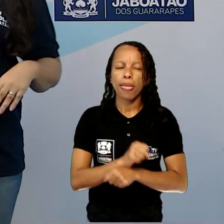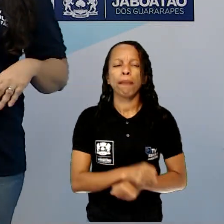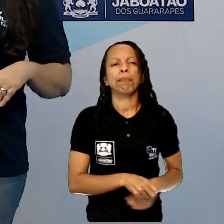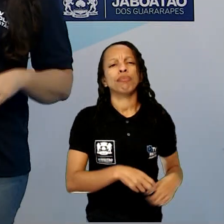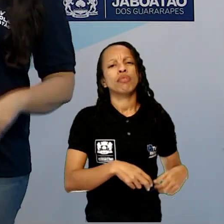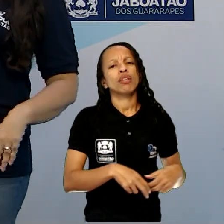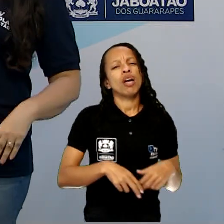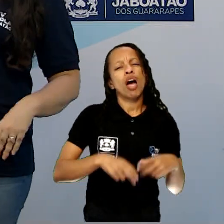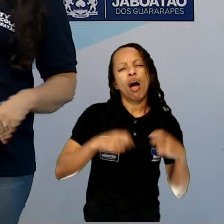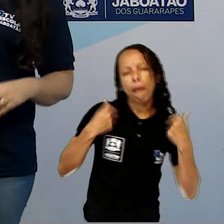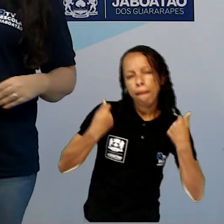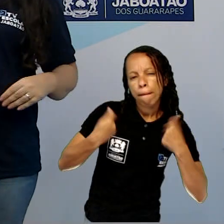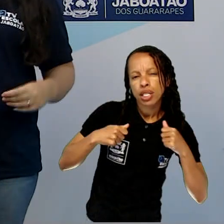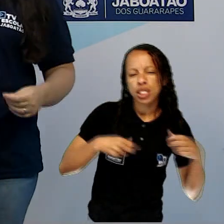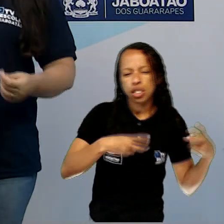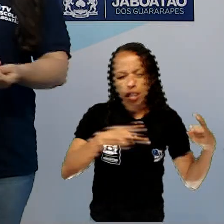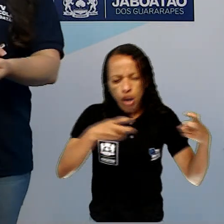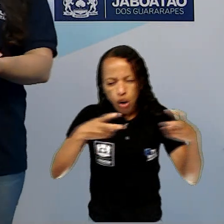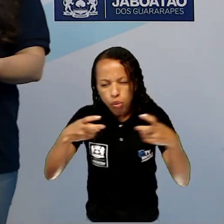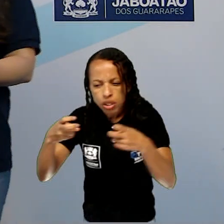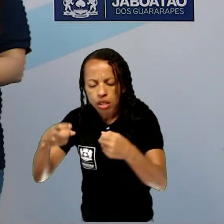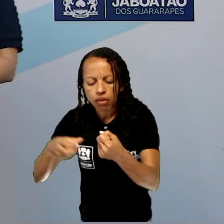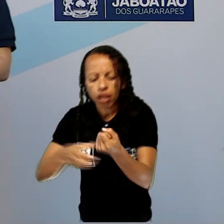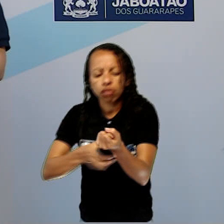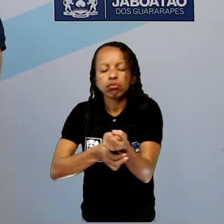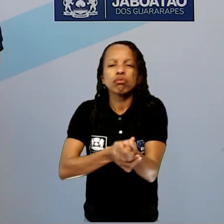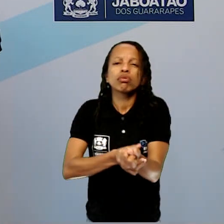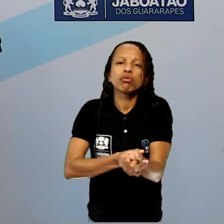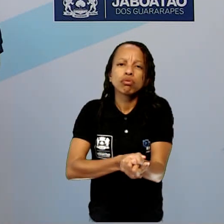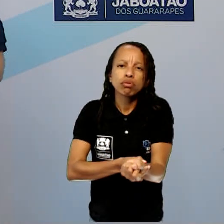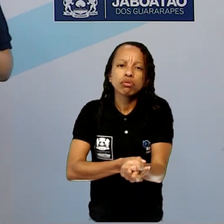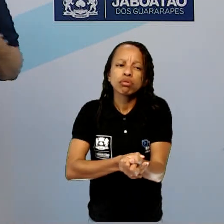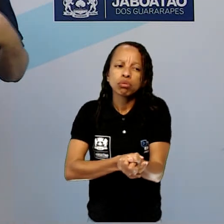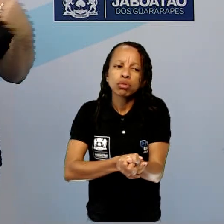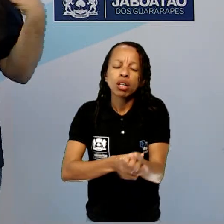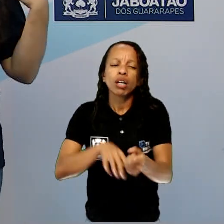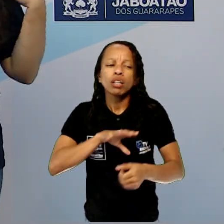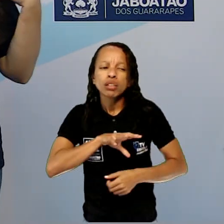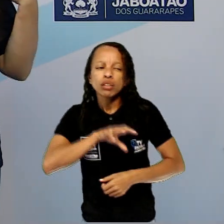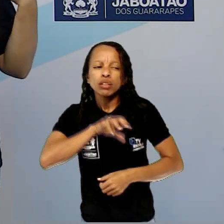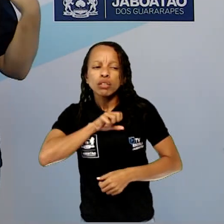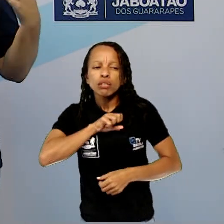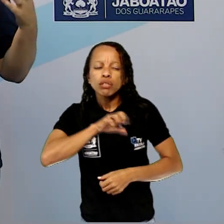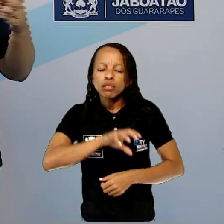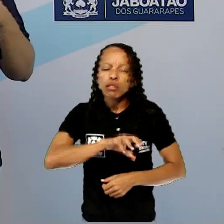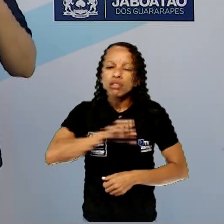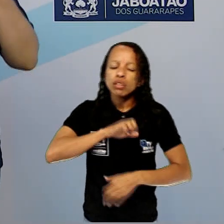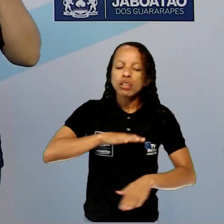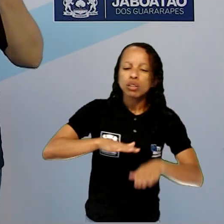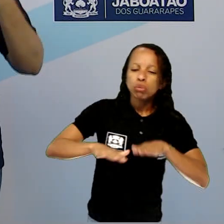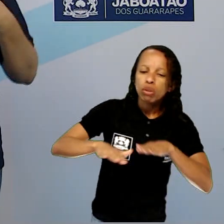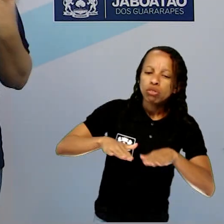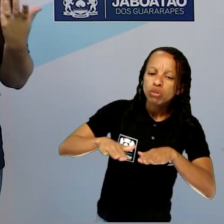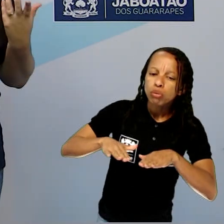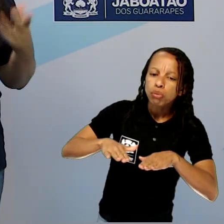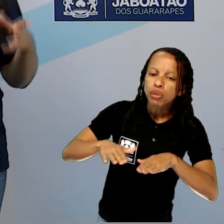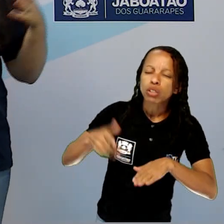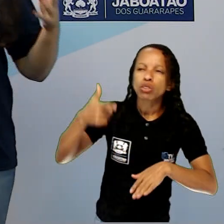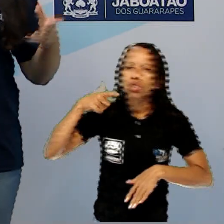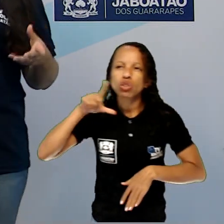aqui. Checar os sinais vitais. Ou seja, você vê se a pessoa está respirando, se ela se movimenta, se ela consegue